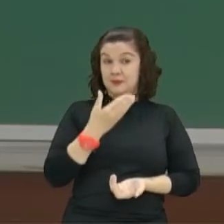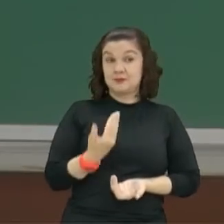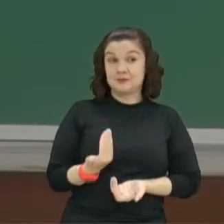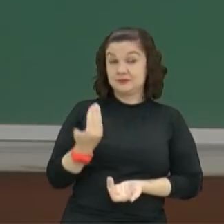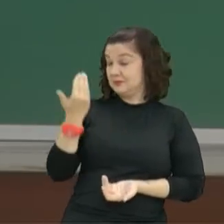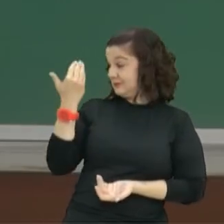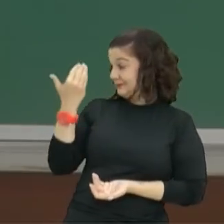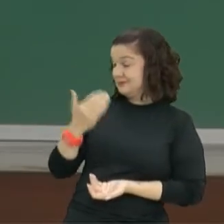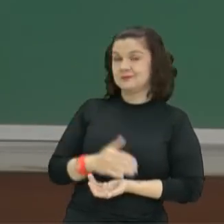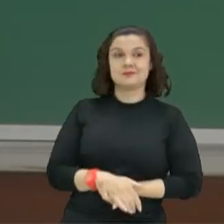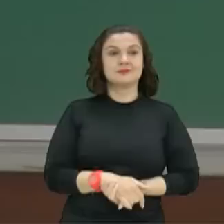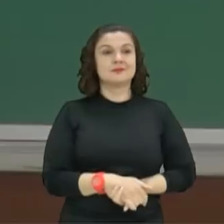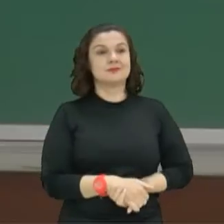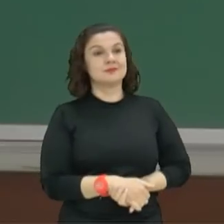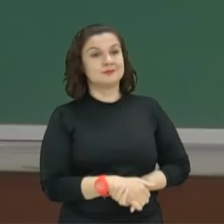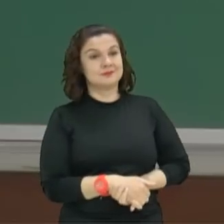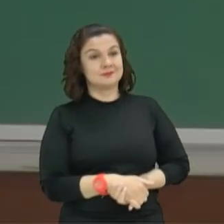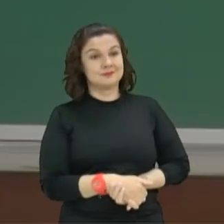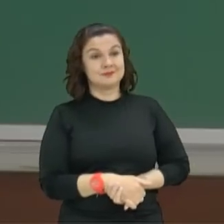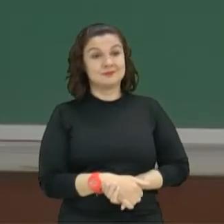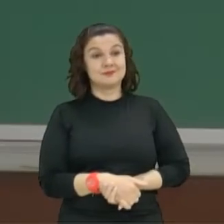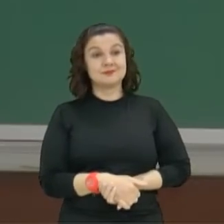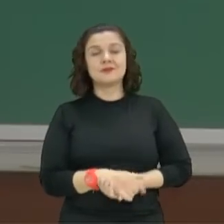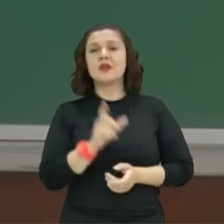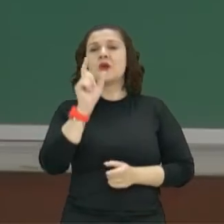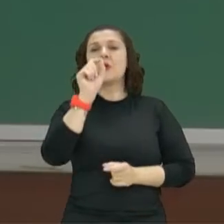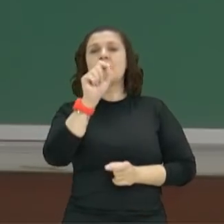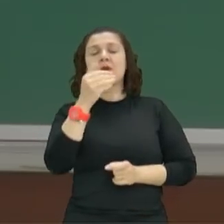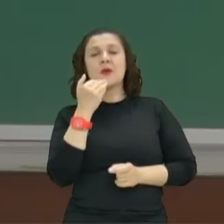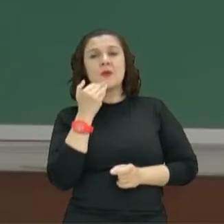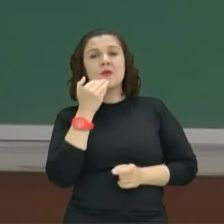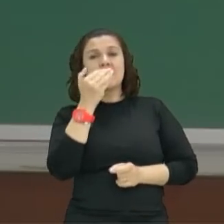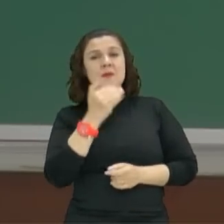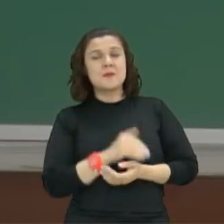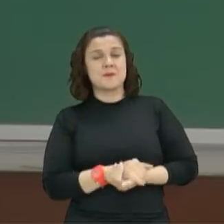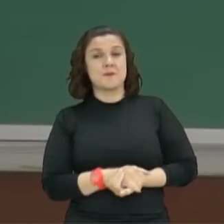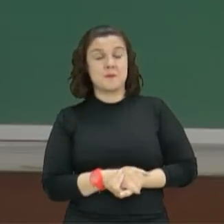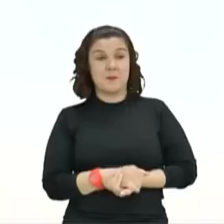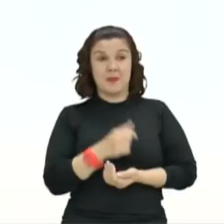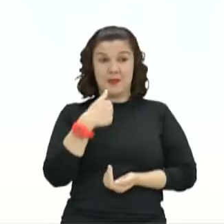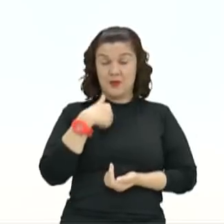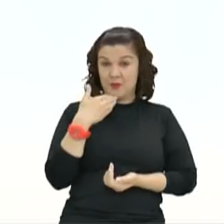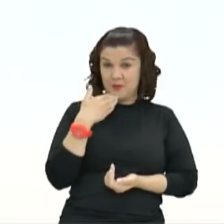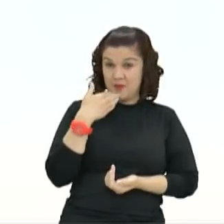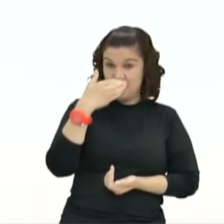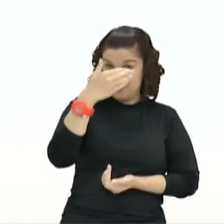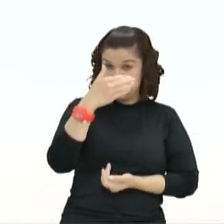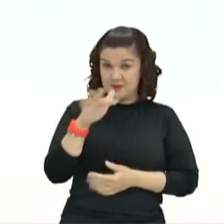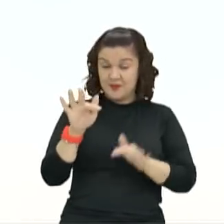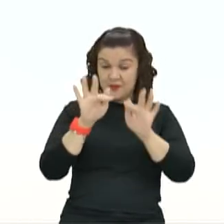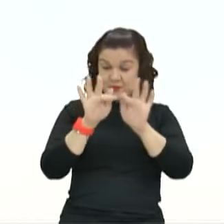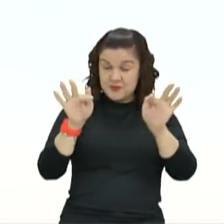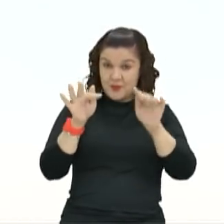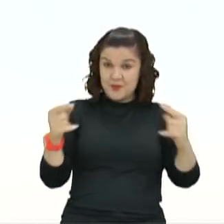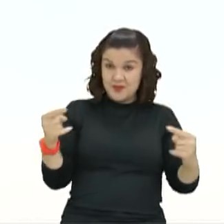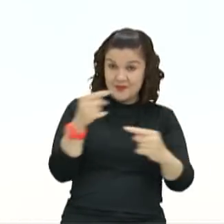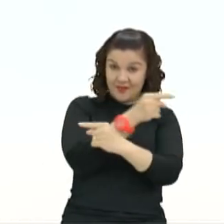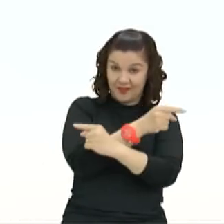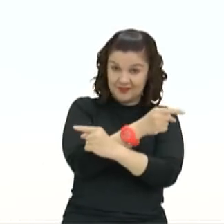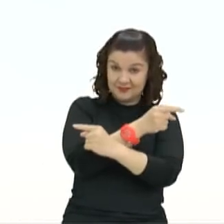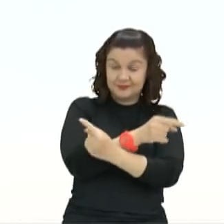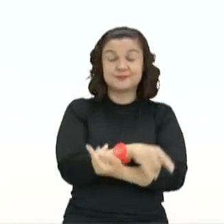continuar. Bom, veja. O que que eu estava pedindo? Eu não estava pedindo que eu queria a